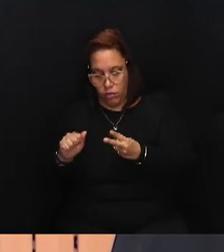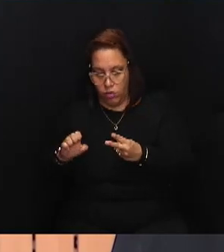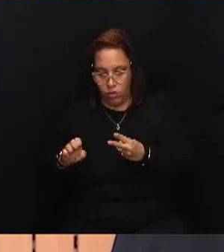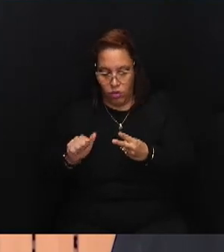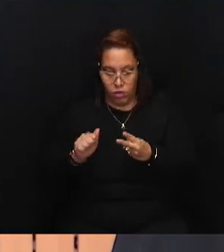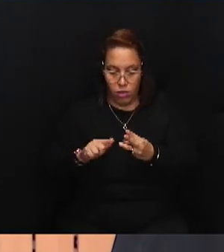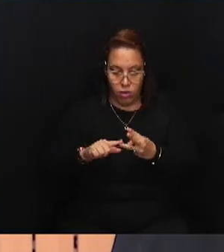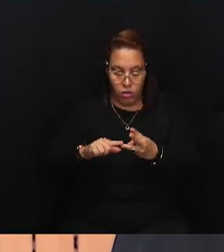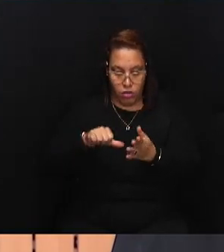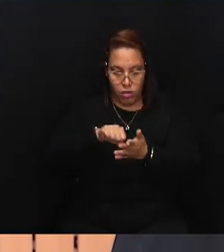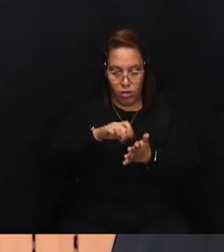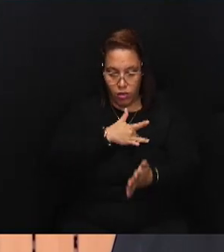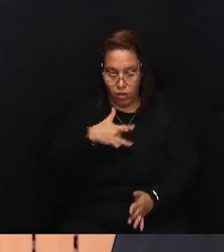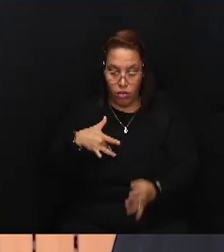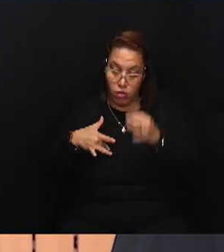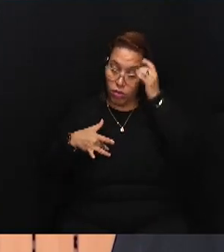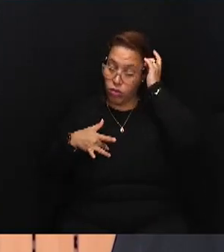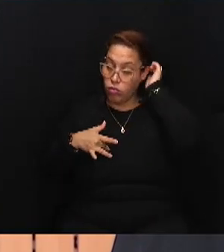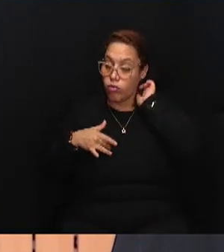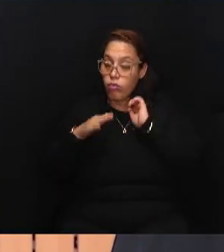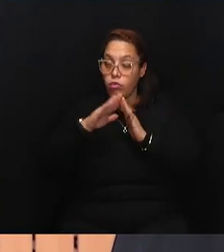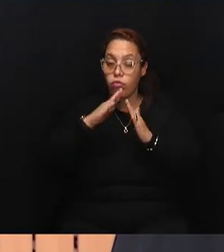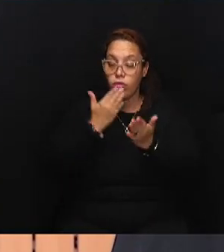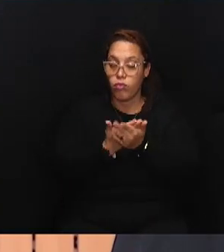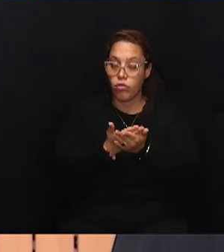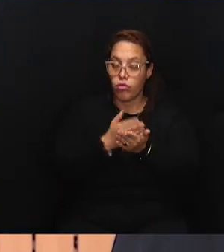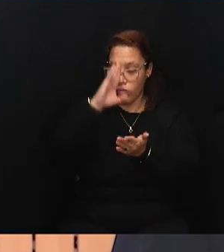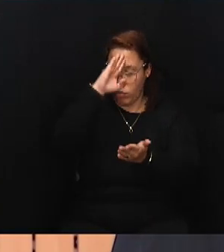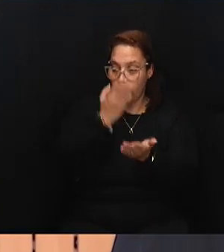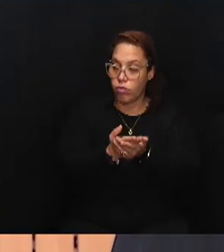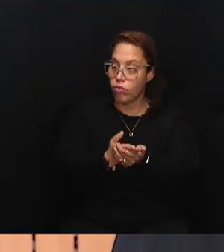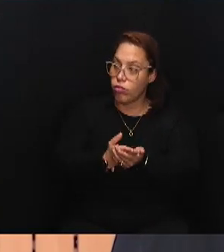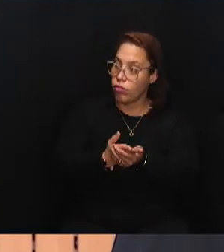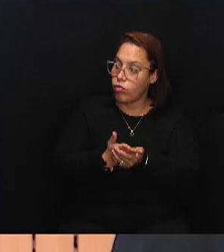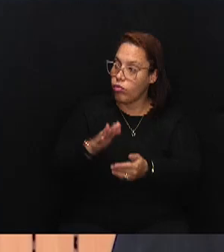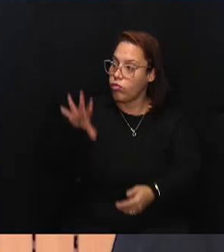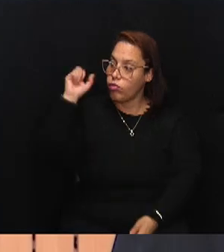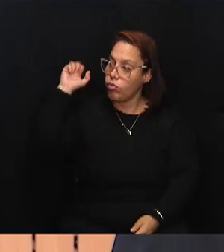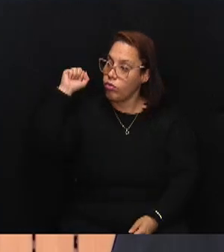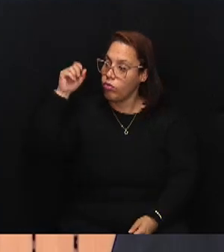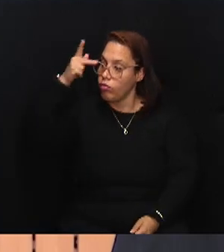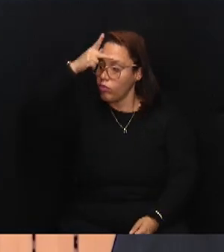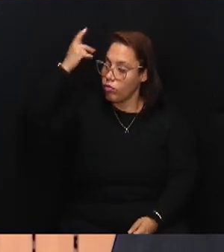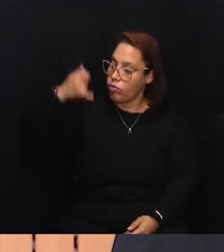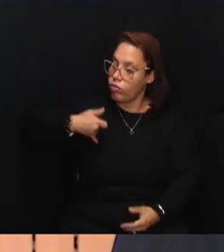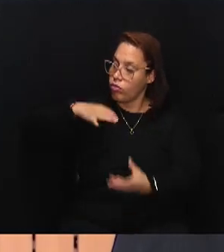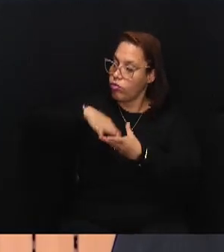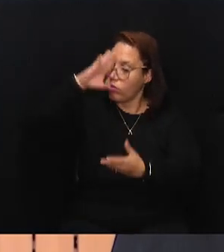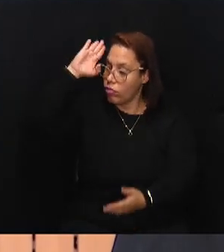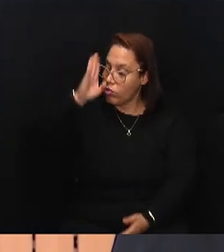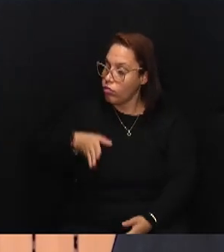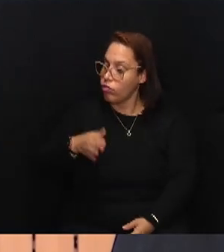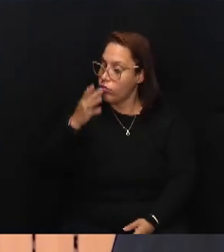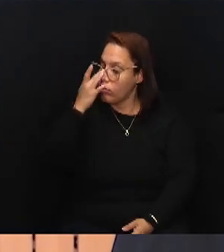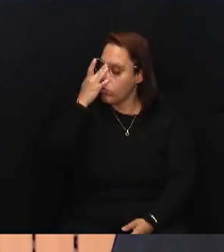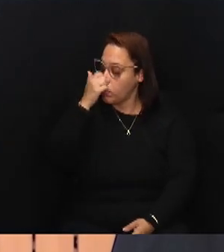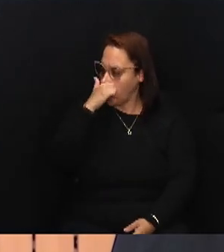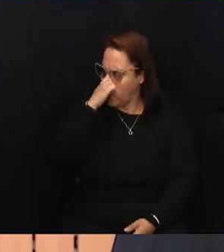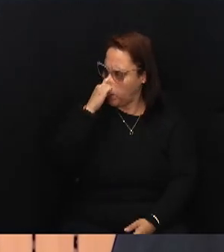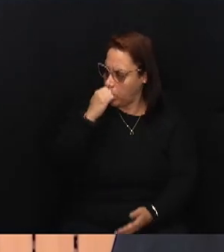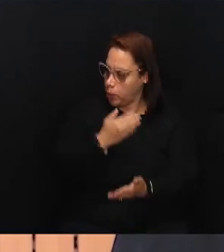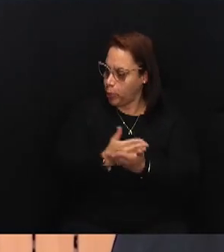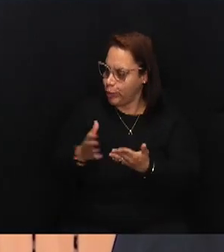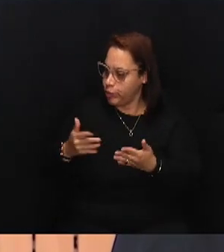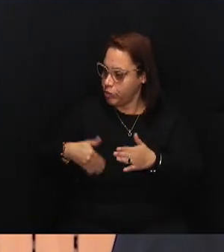nós acreditamos que quanto mais nós ouvirmos essas pessoas idosas, principalmente, é através daí que vai